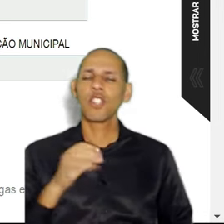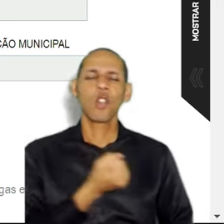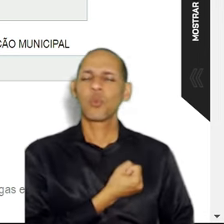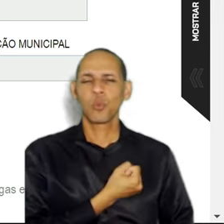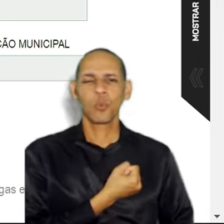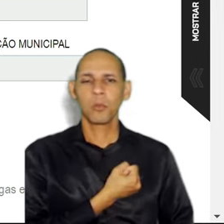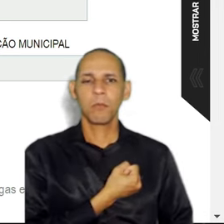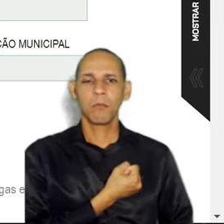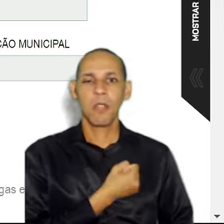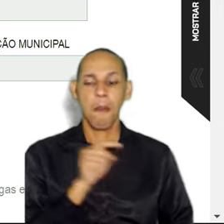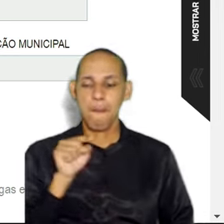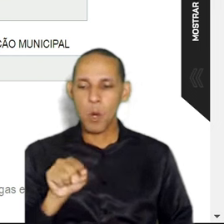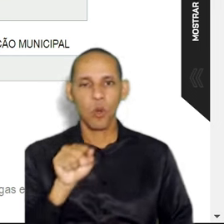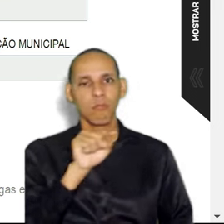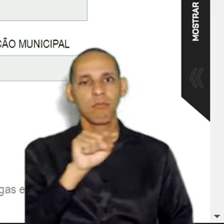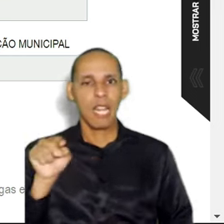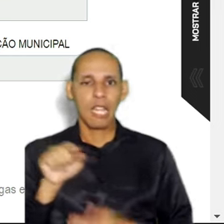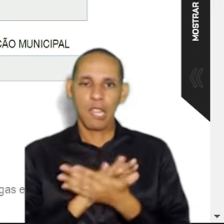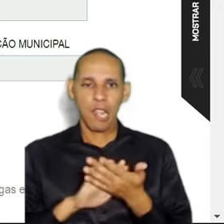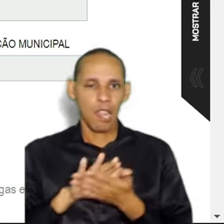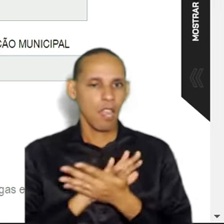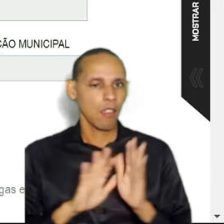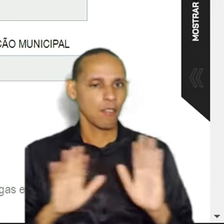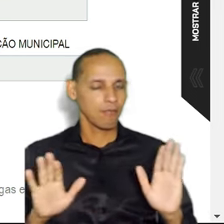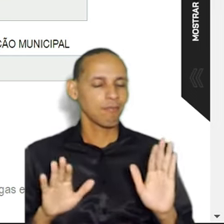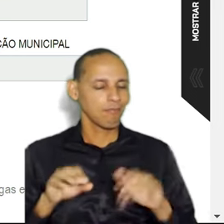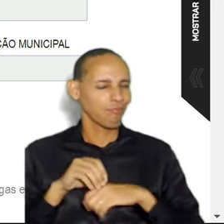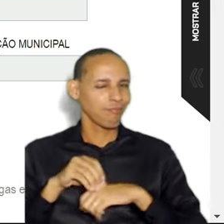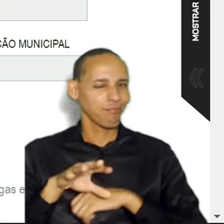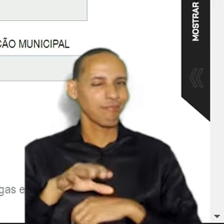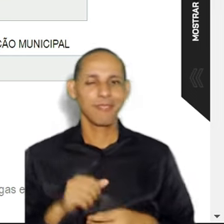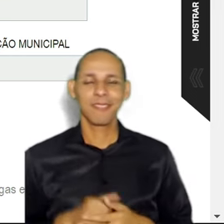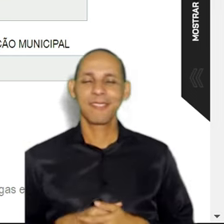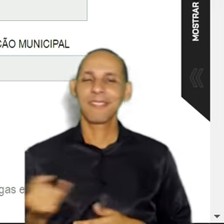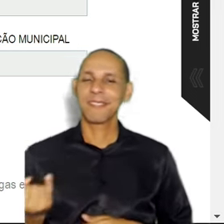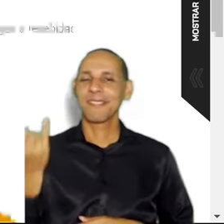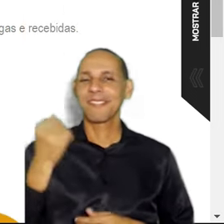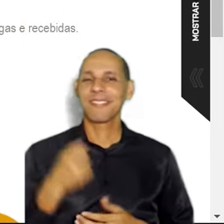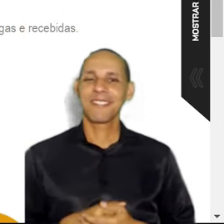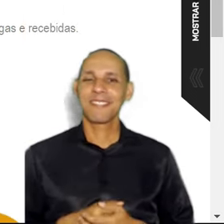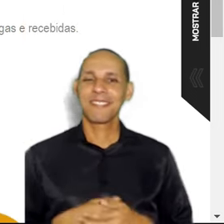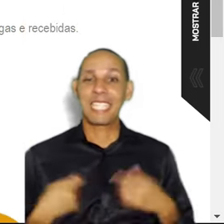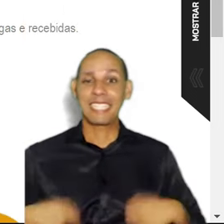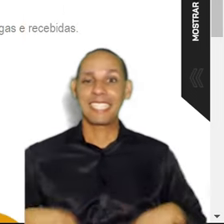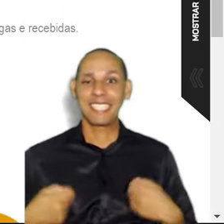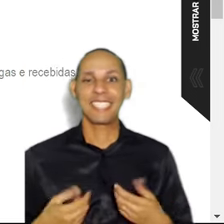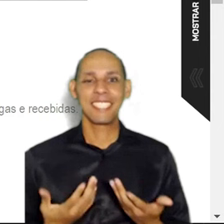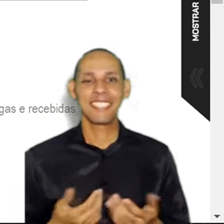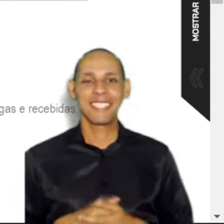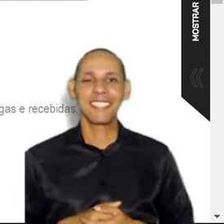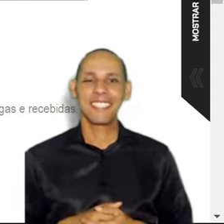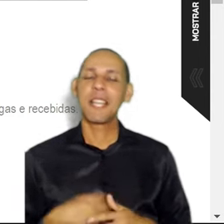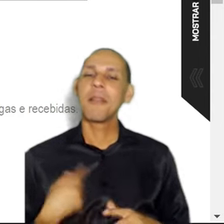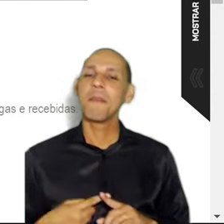números não coloca ponto não coloca traço nem nada é uma dica muito importante que gera muita demanda para nós no Forte